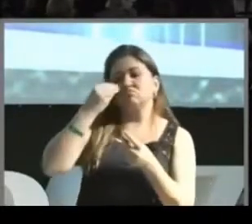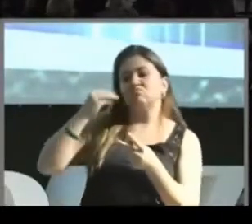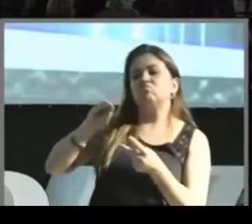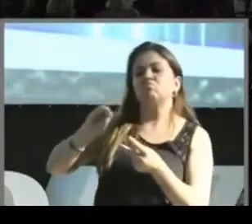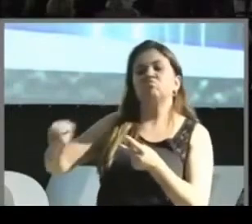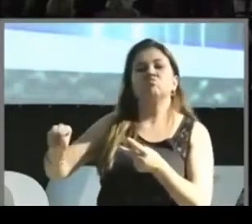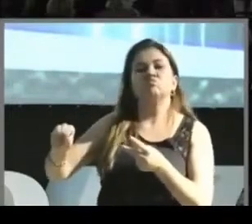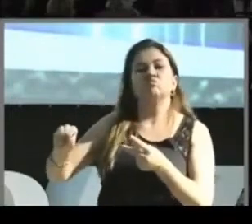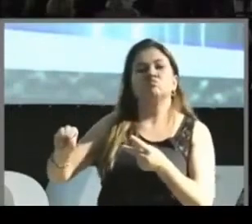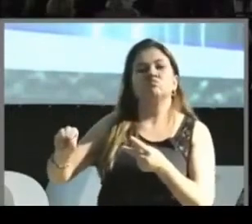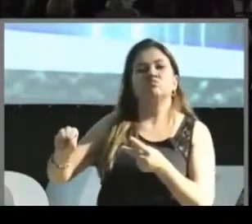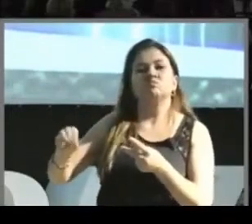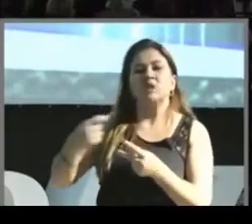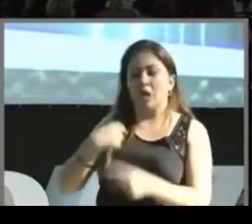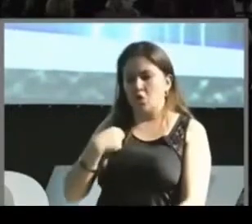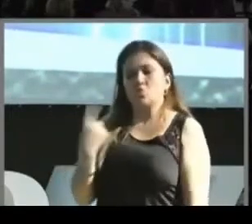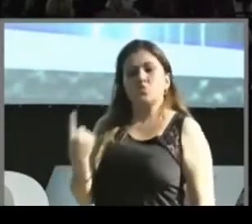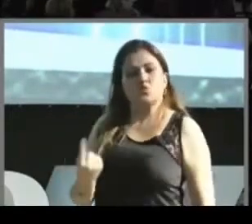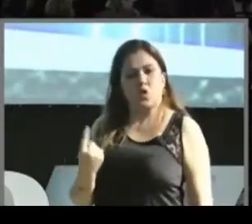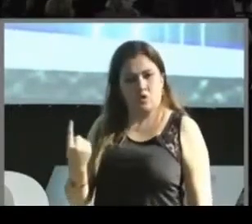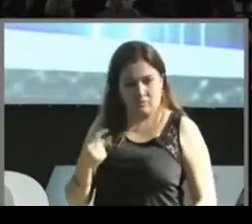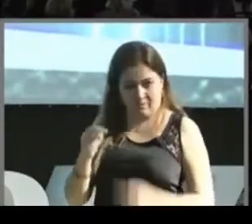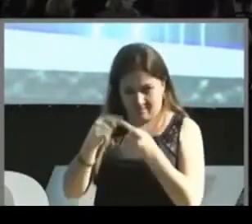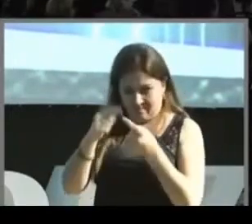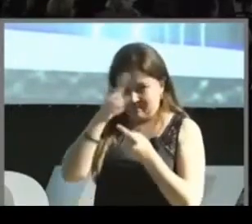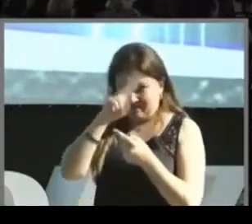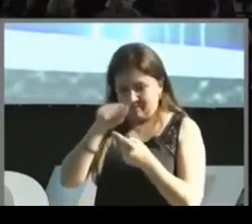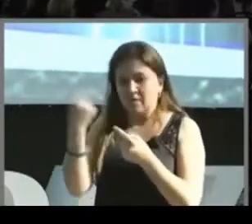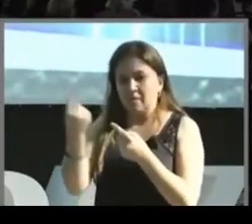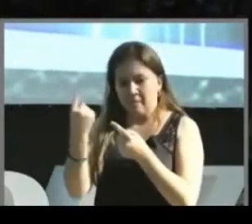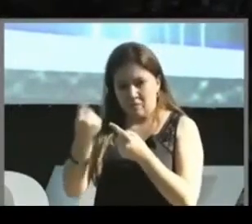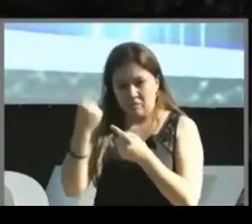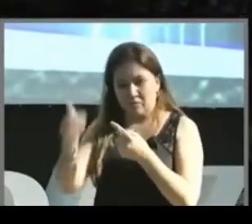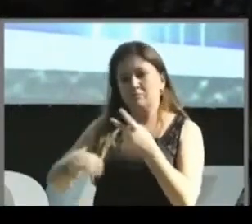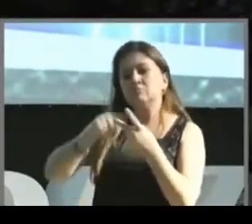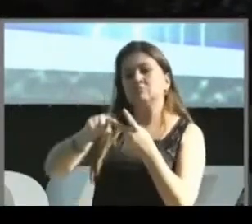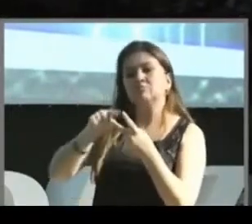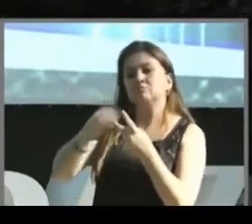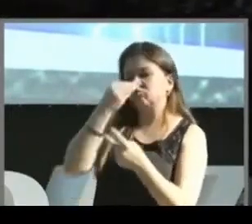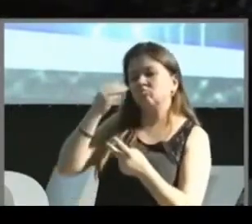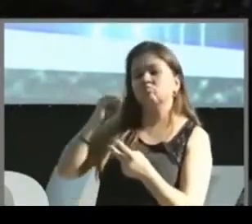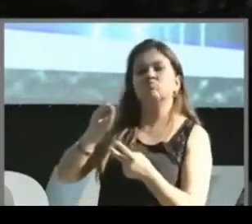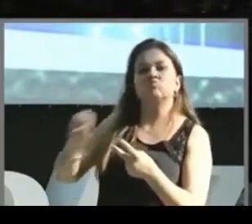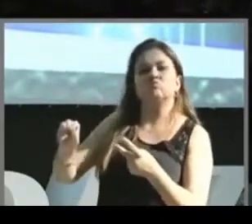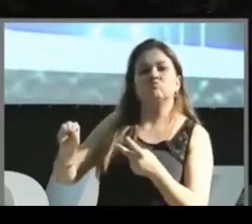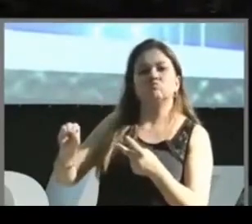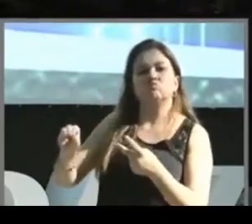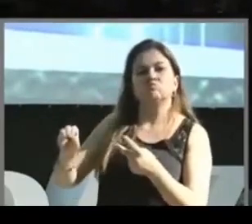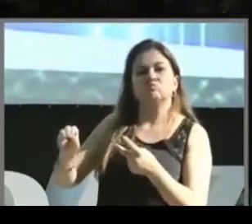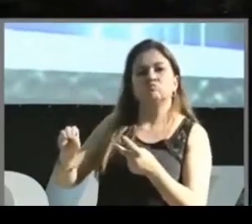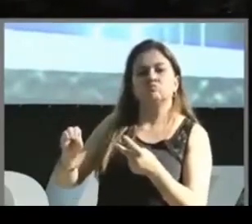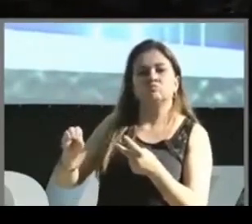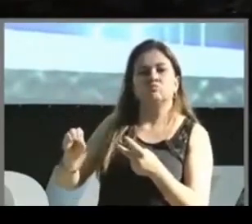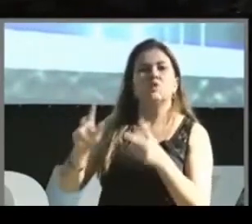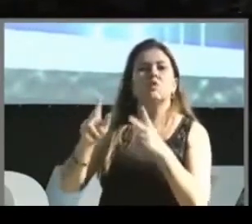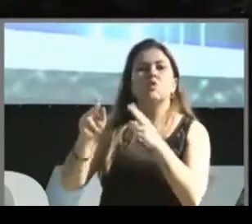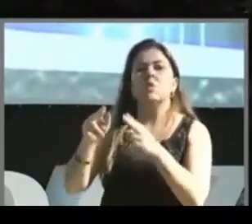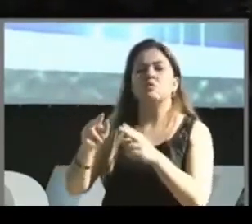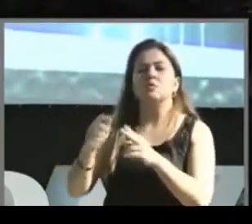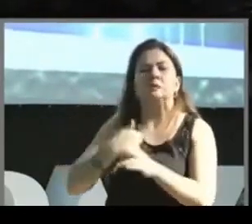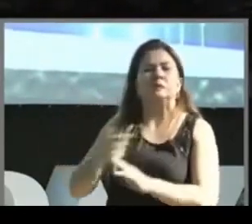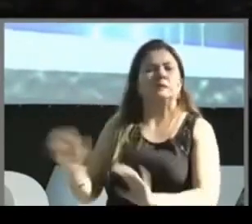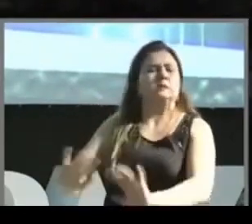paz do mundo. Ah, mas eu não sou o presidente. Não é isso. É a paz doméstica, a paz com os nossos filhos, a paz com os nossos cônjuges,